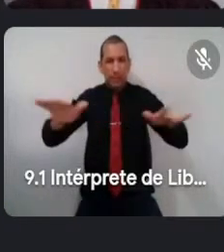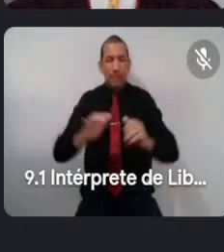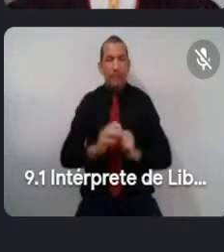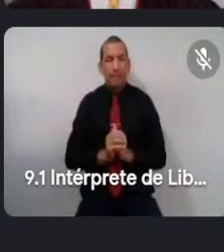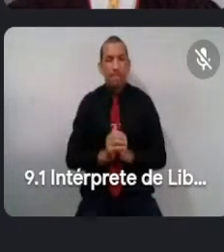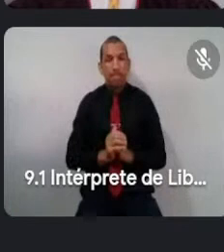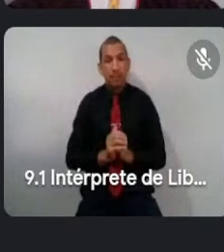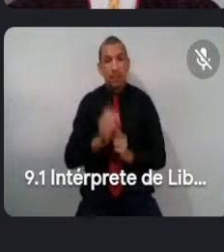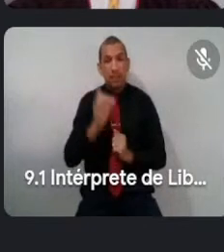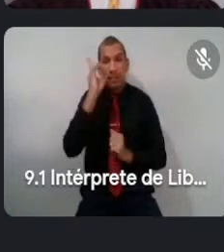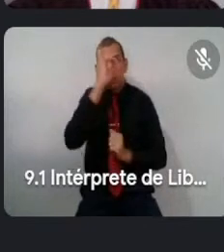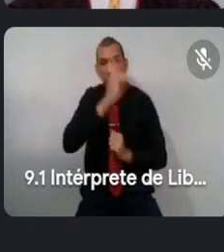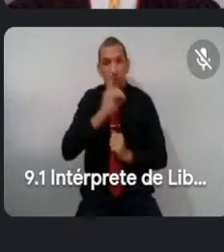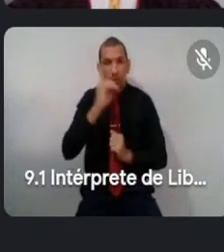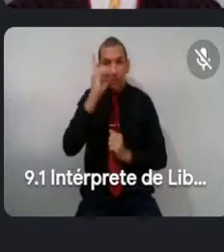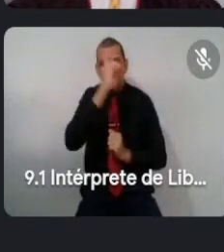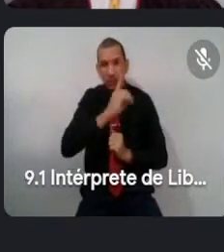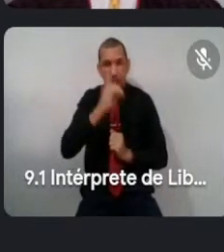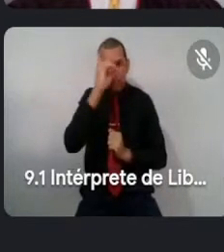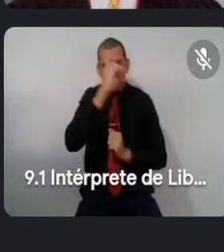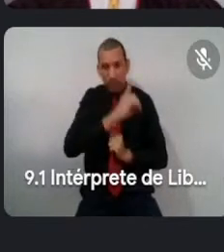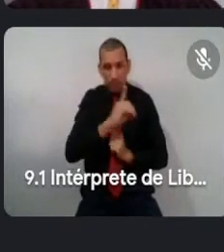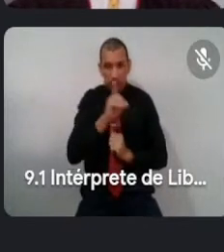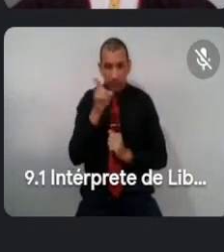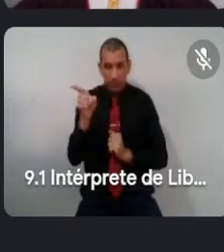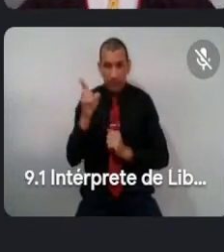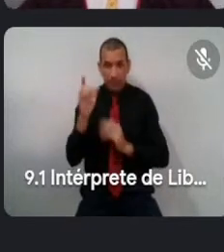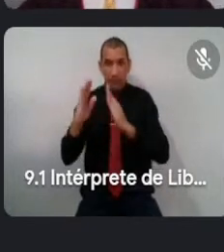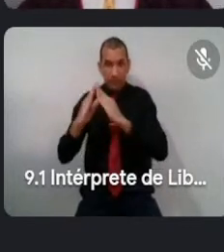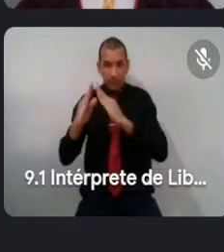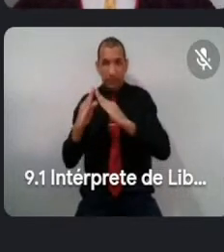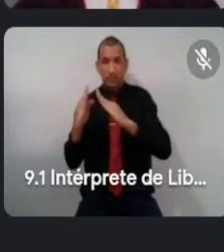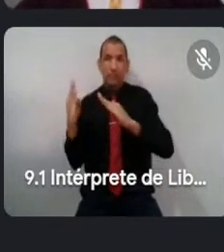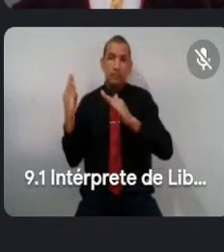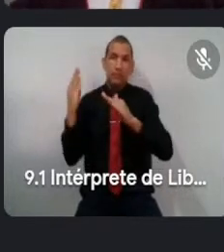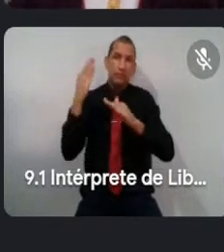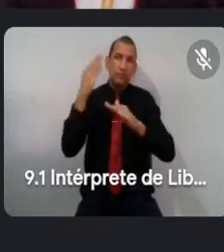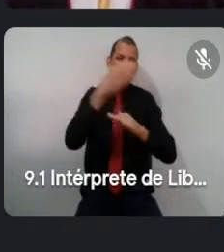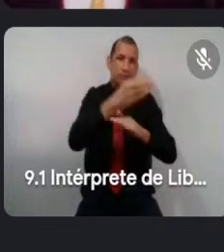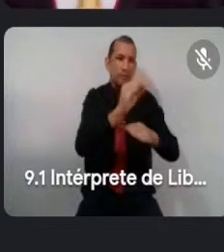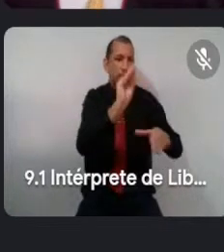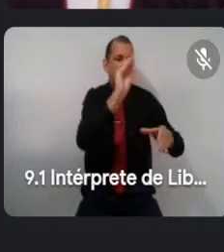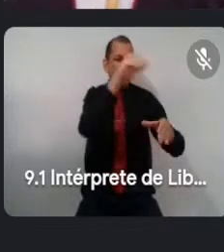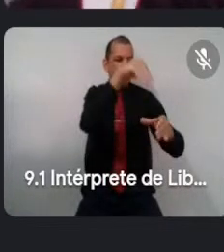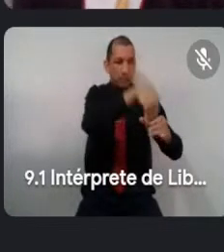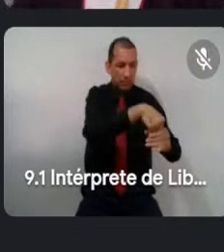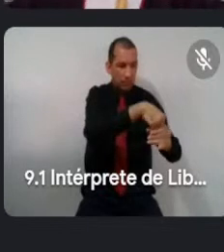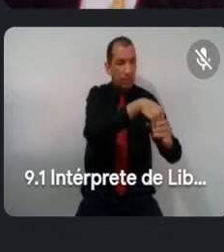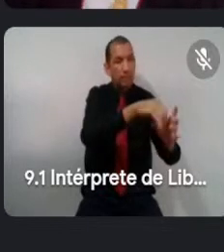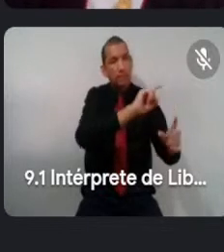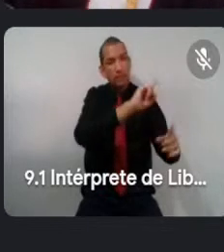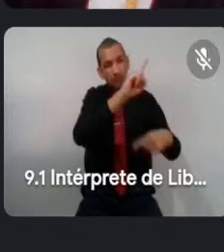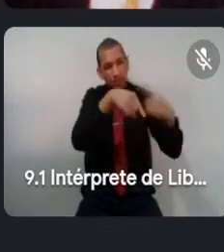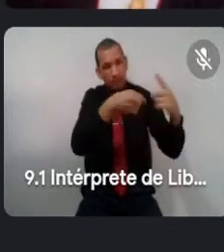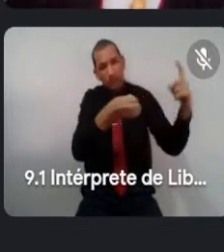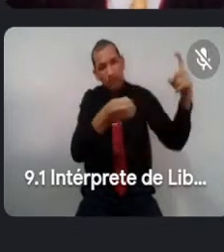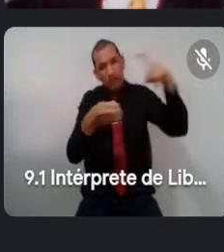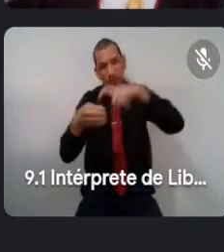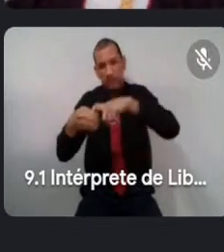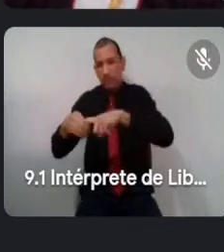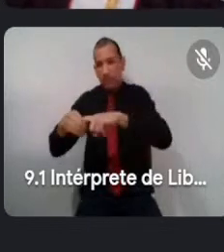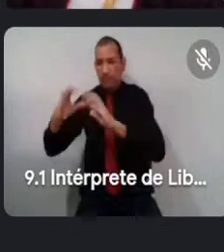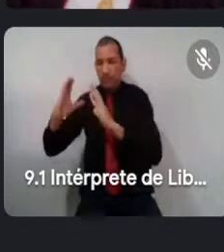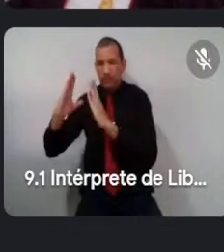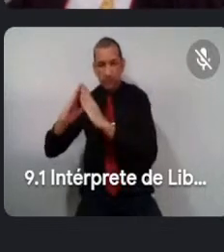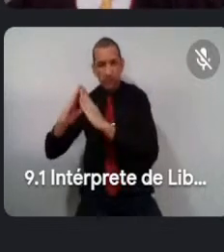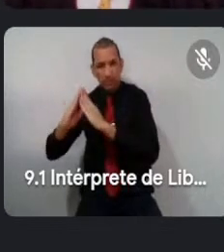ir no domingo saiu de sua residência simplesmente para ir voltar e retornar e retornou a sua